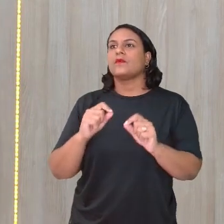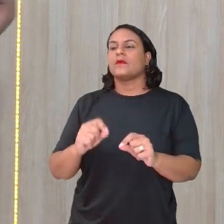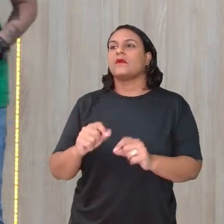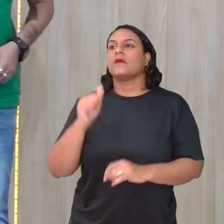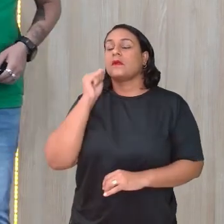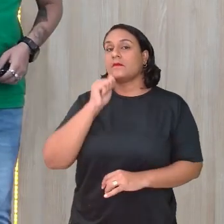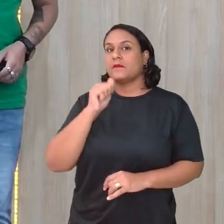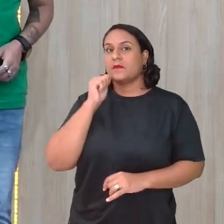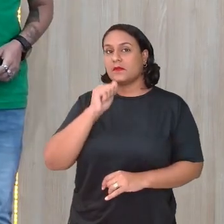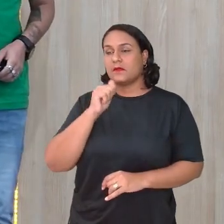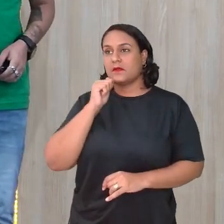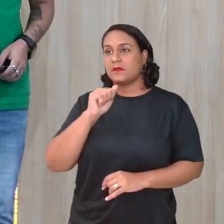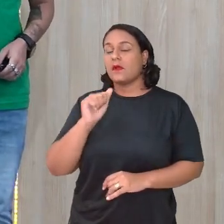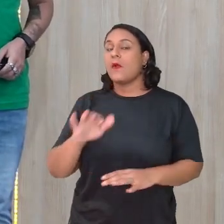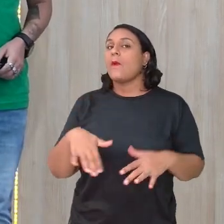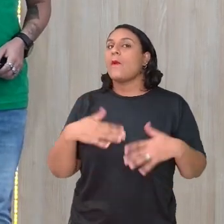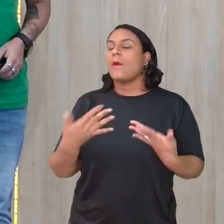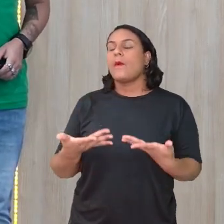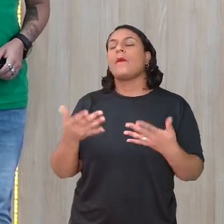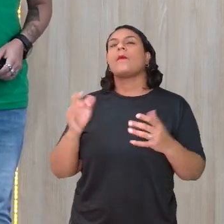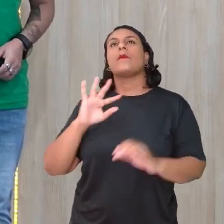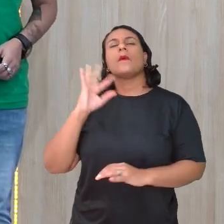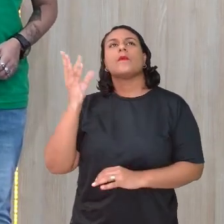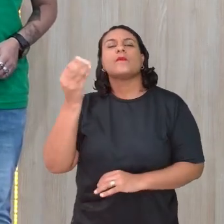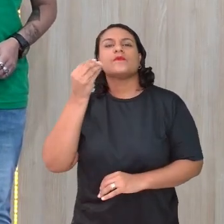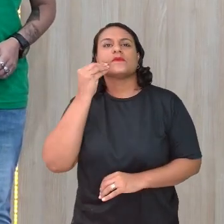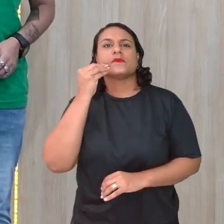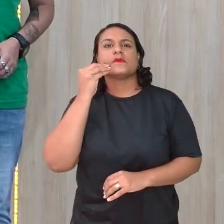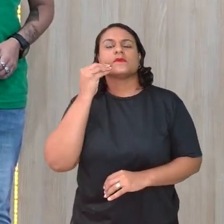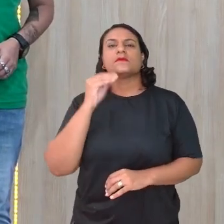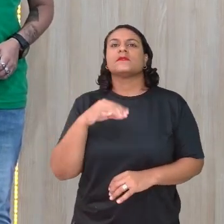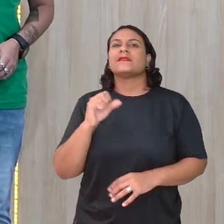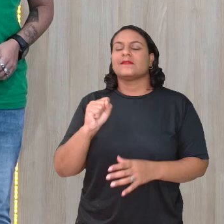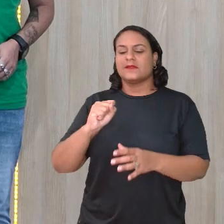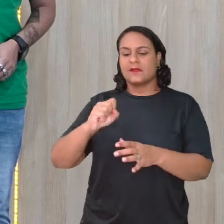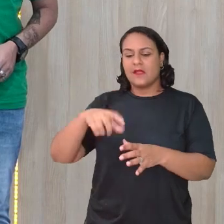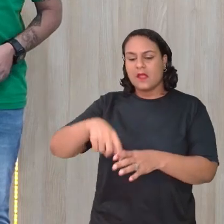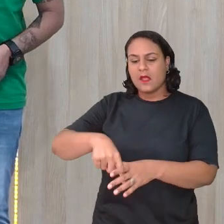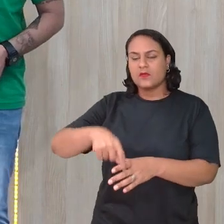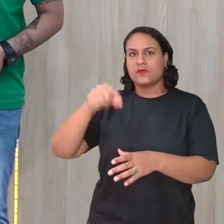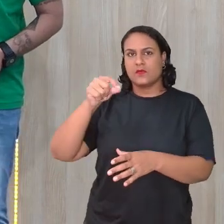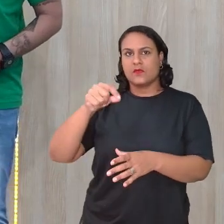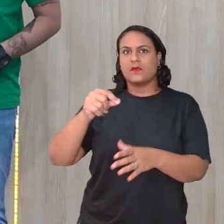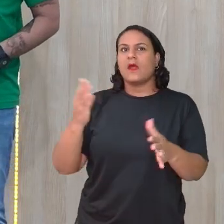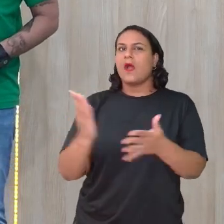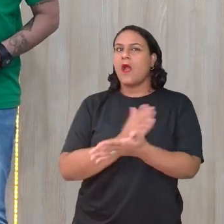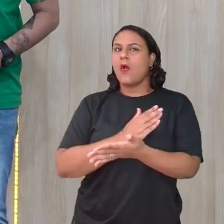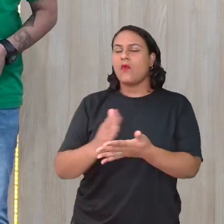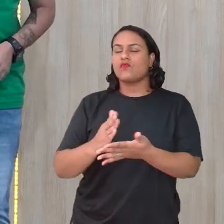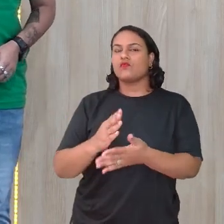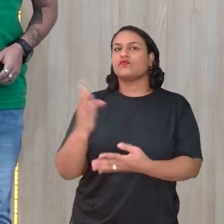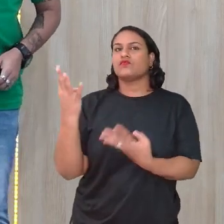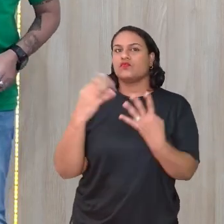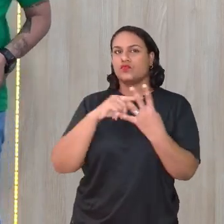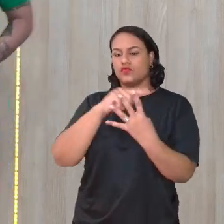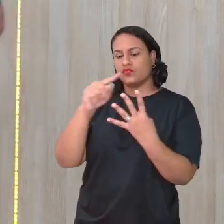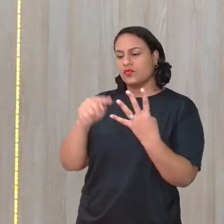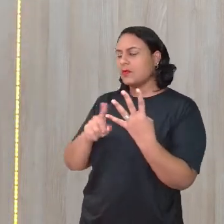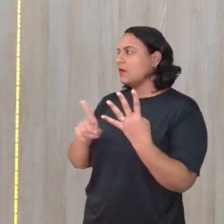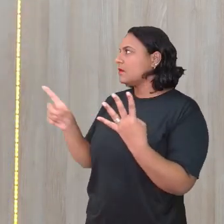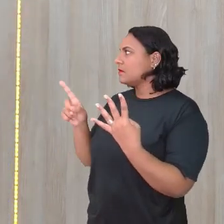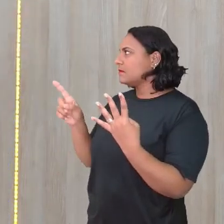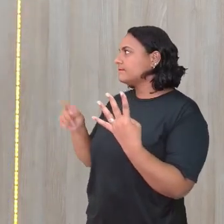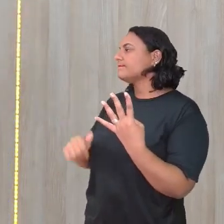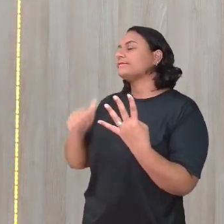garota ali, ou seja, eu quero saber qual é a probabilidade de que, ao ser sorteado, algum desses 4 jovens, essa